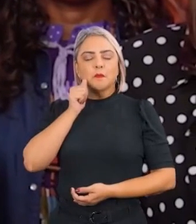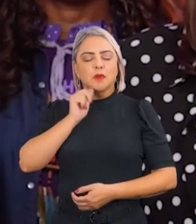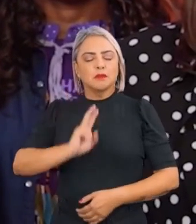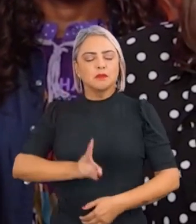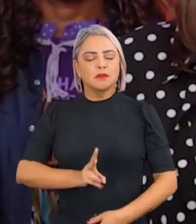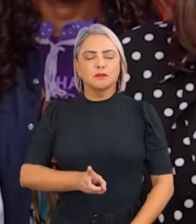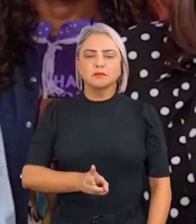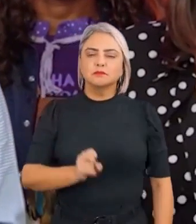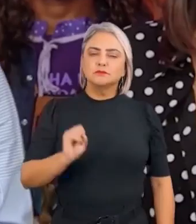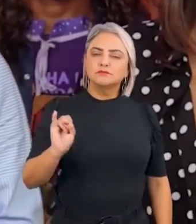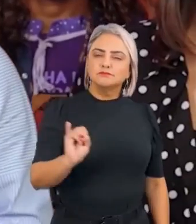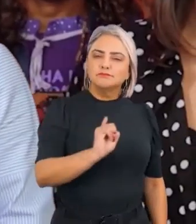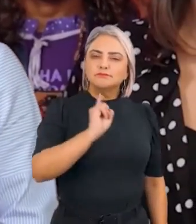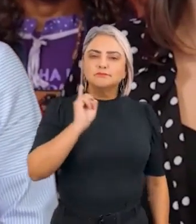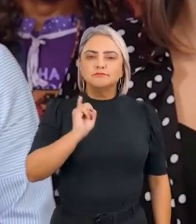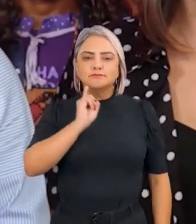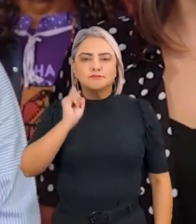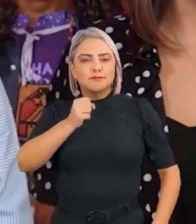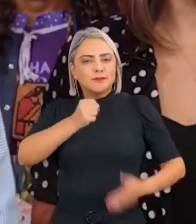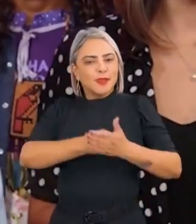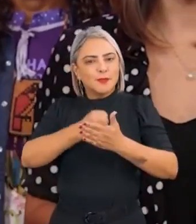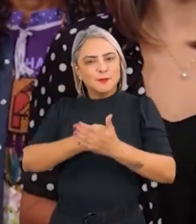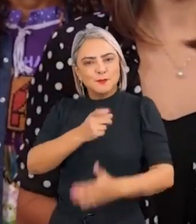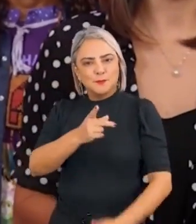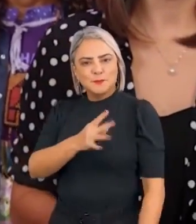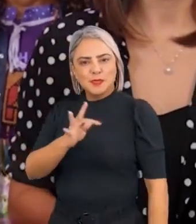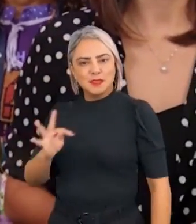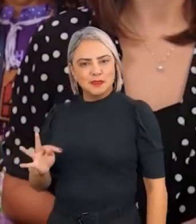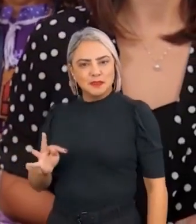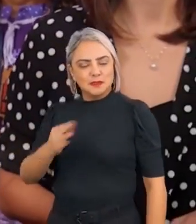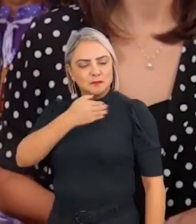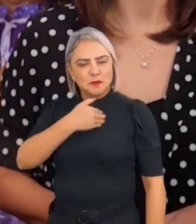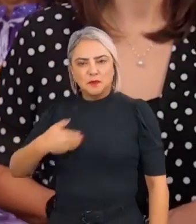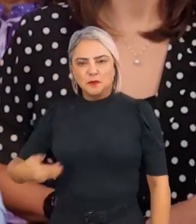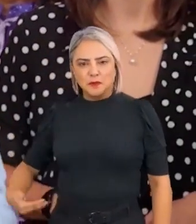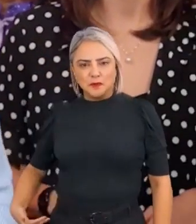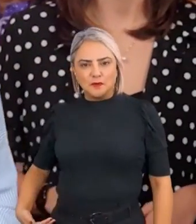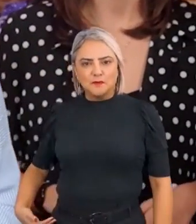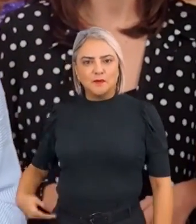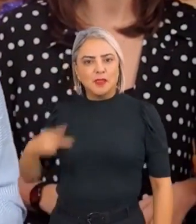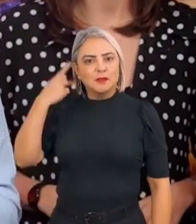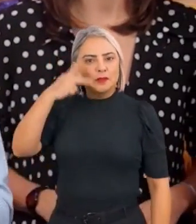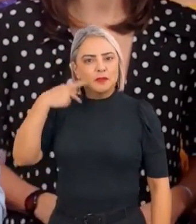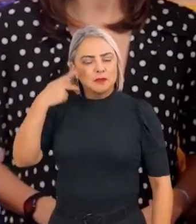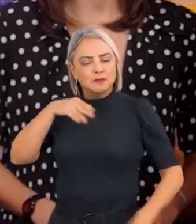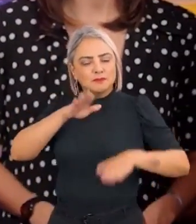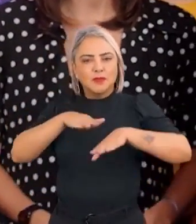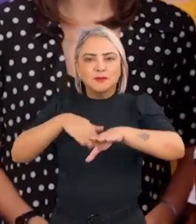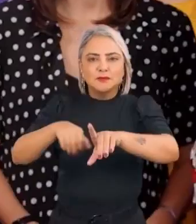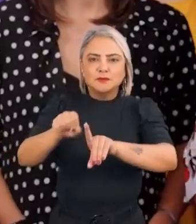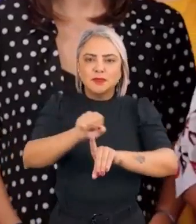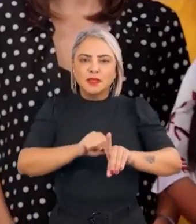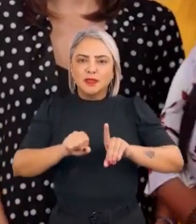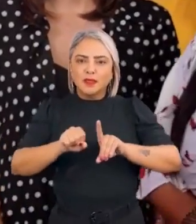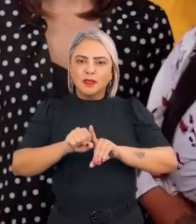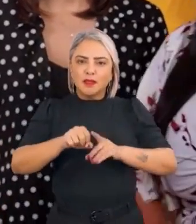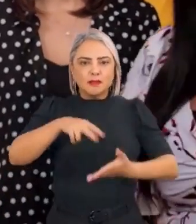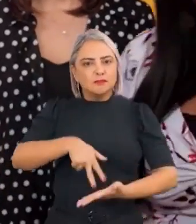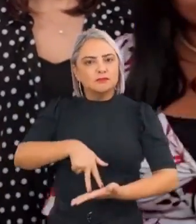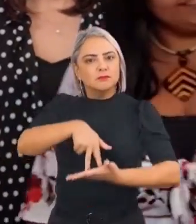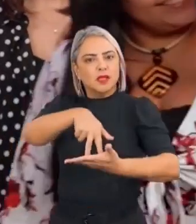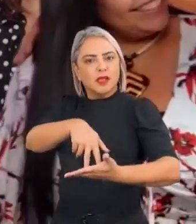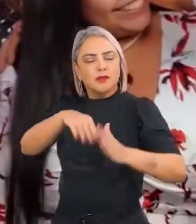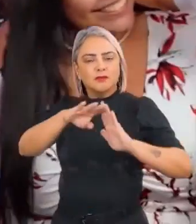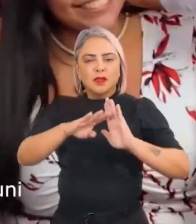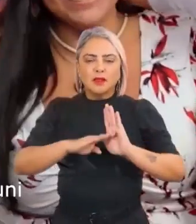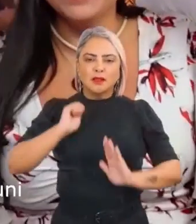A mulher é sempre uma força muito importante nas lutas do PT. Seja em governos, no parlamento, nos movimentos sociais ou na linha de